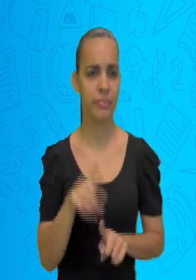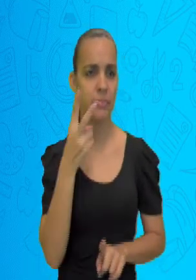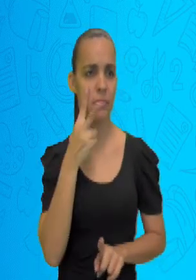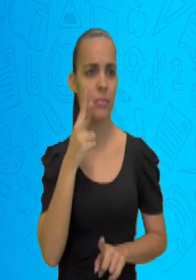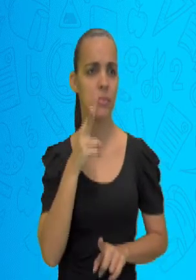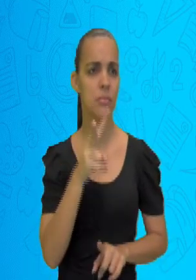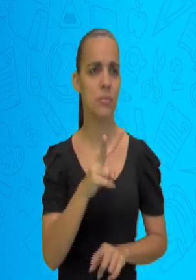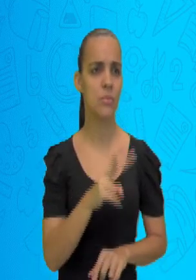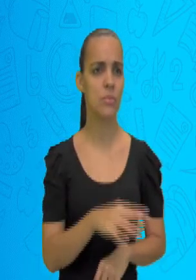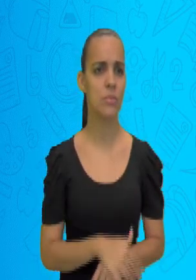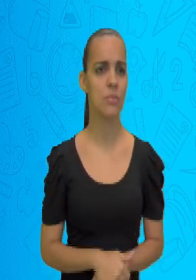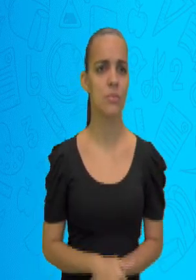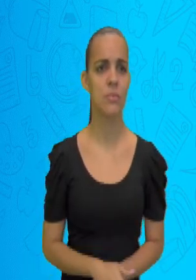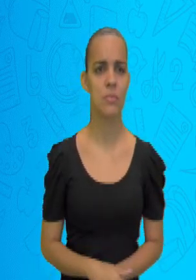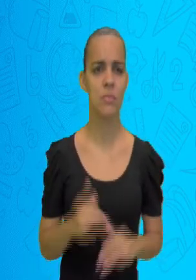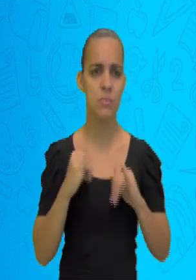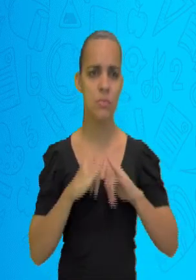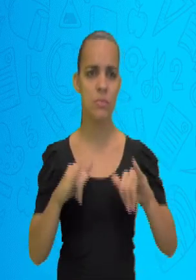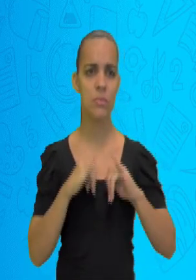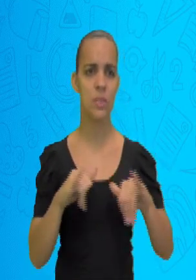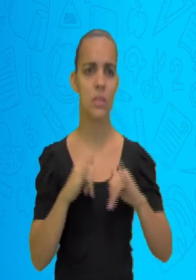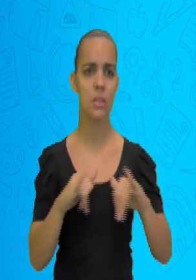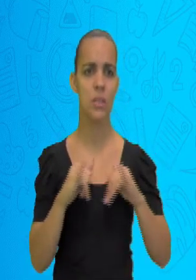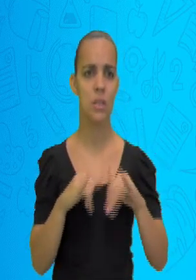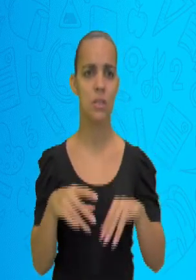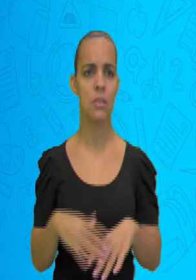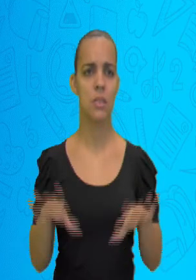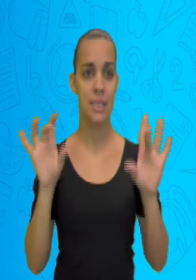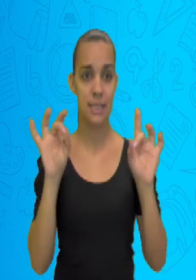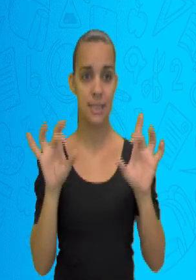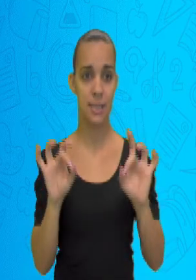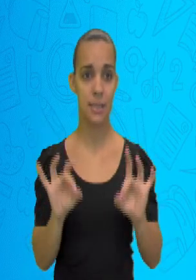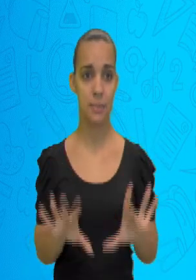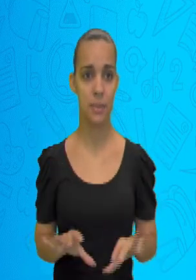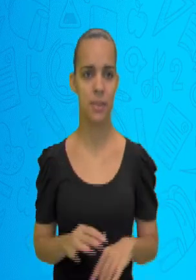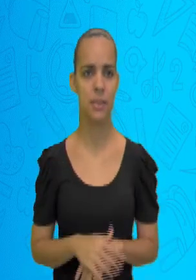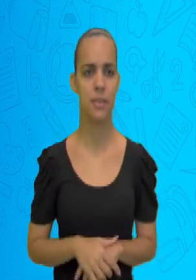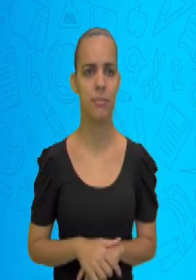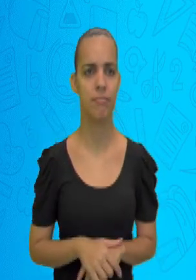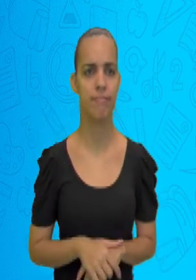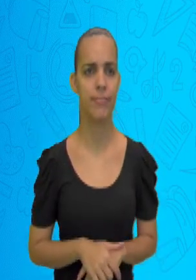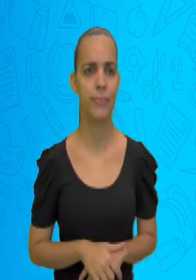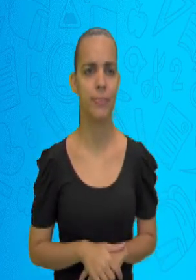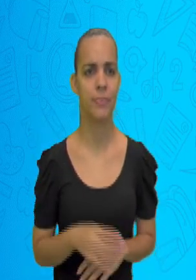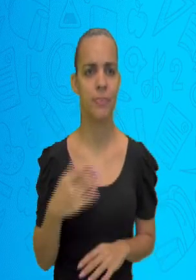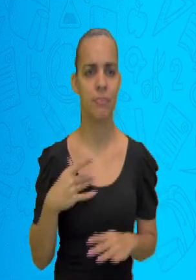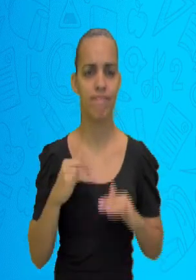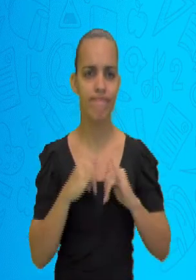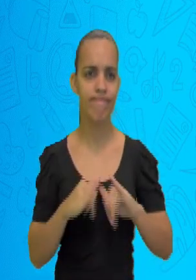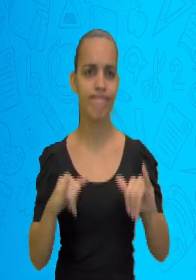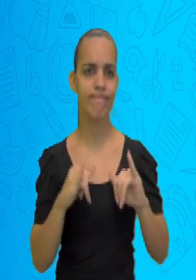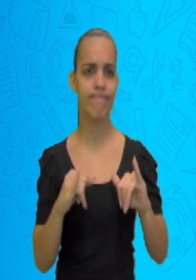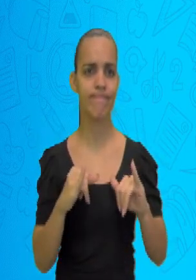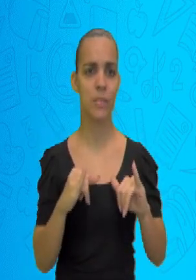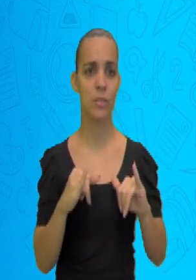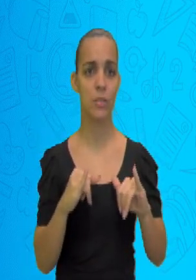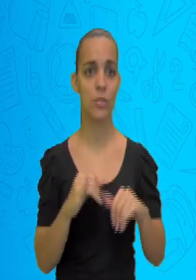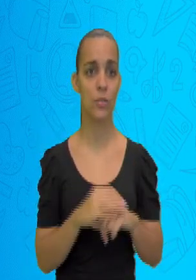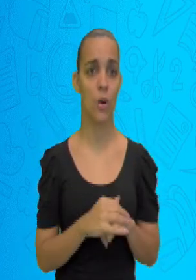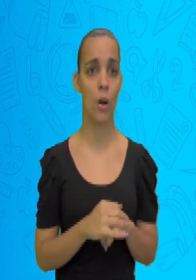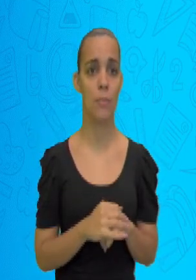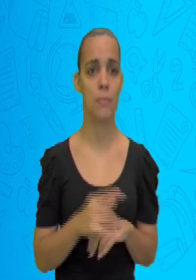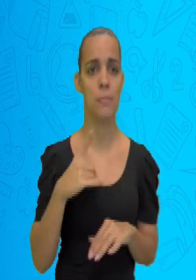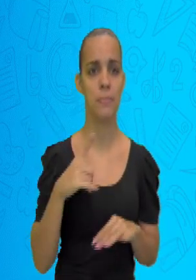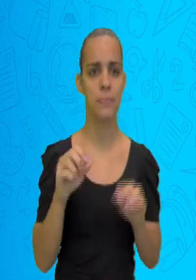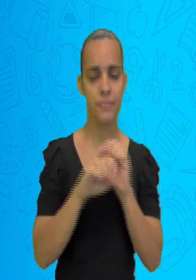anteriormente, a informação implícita indica uma informação expressa de forma clara